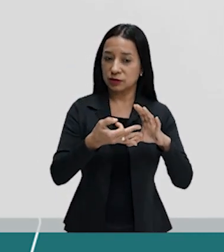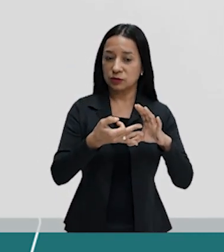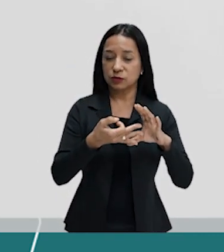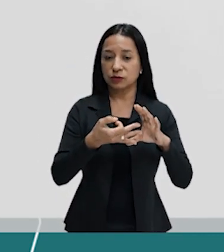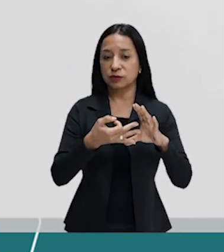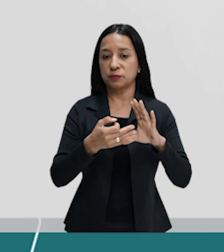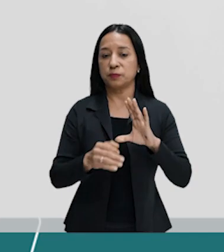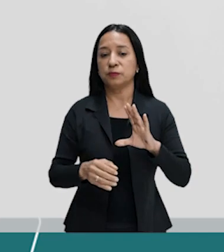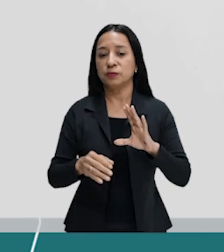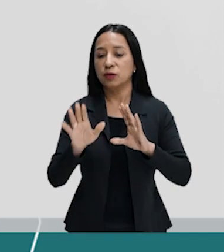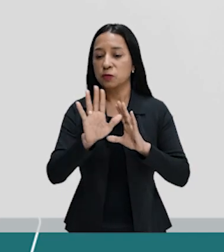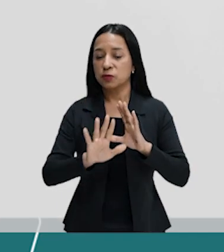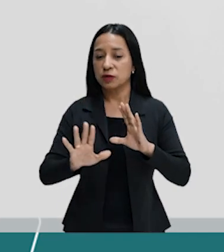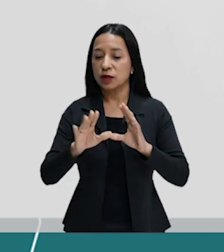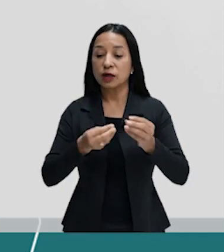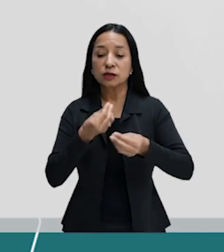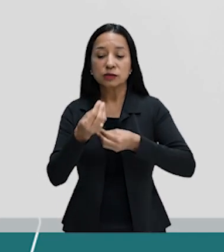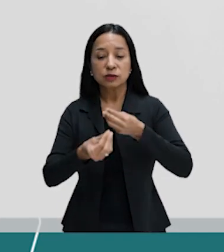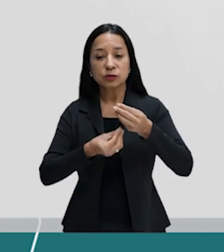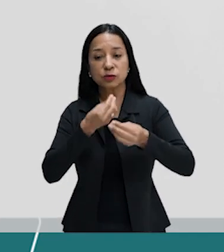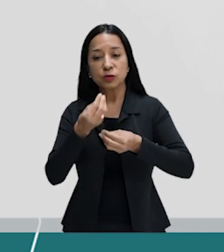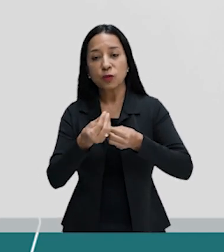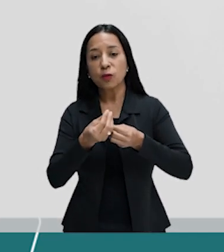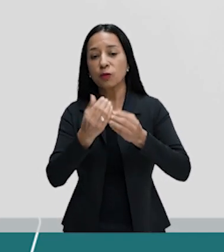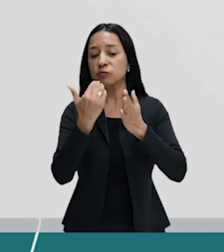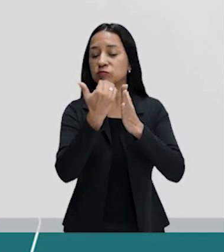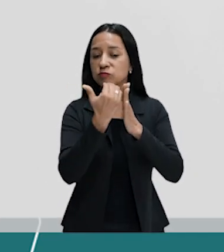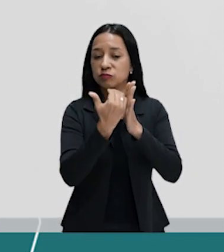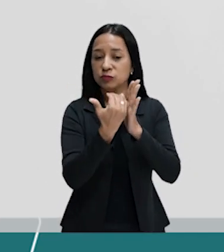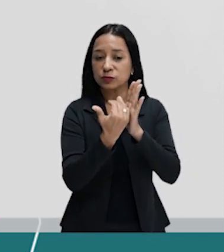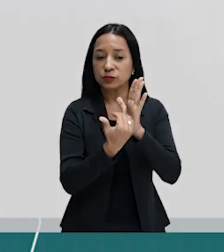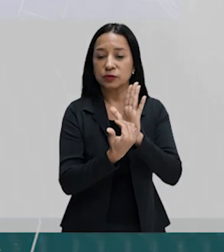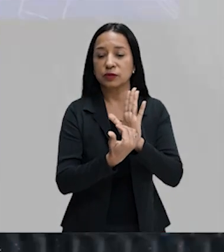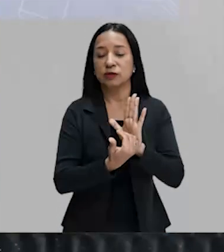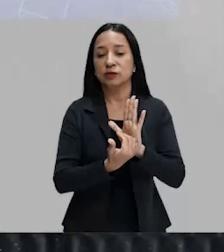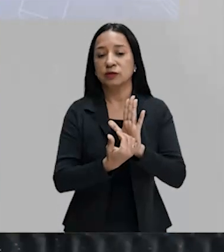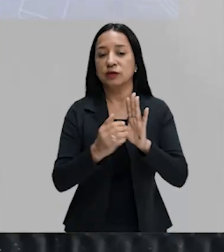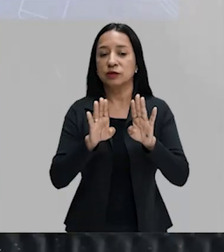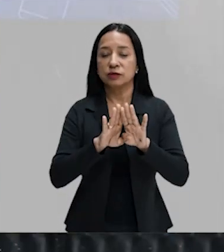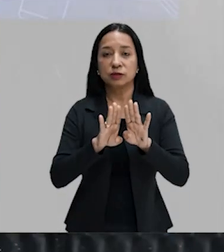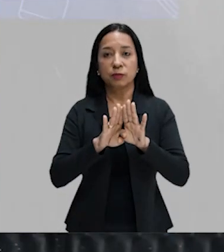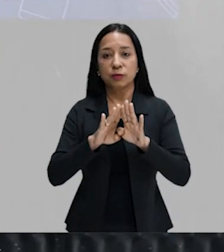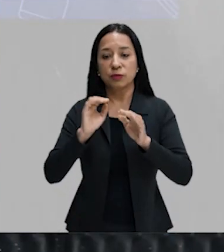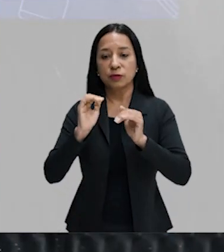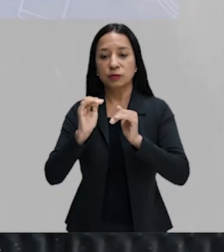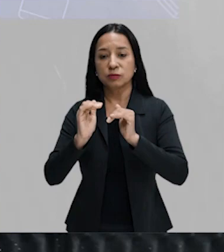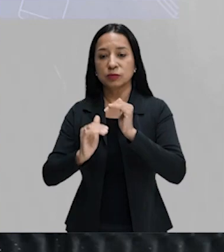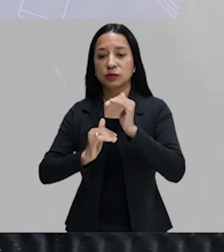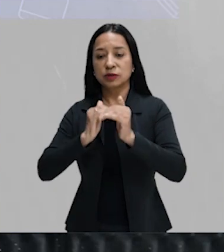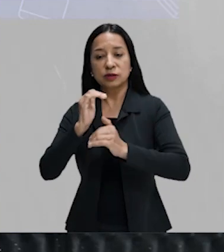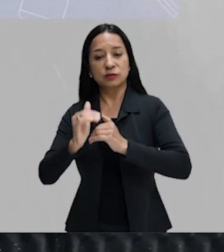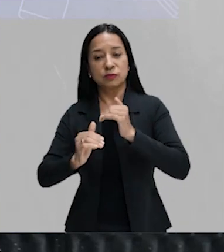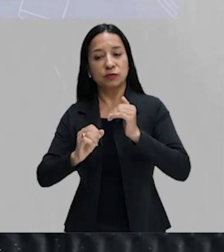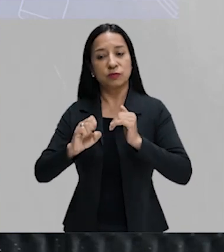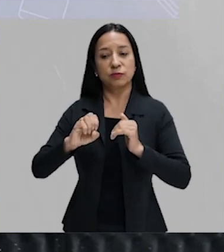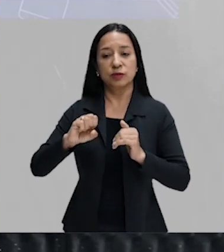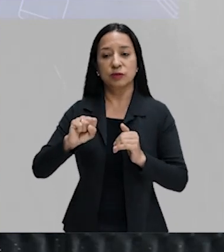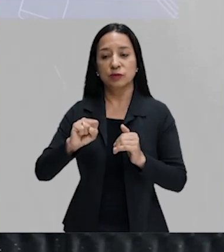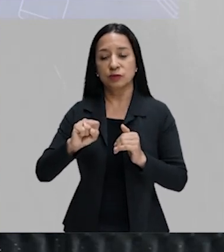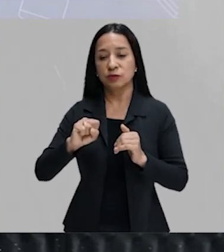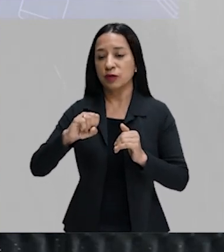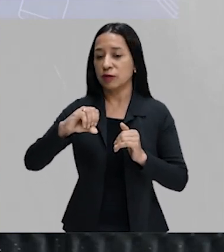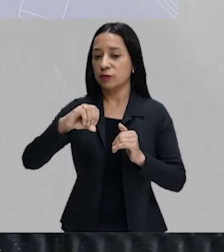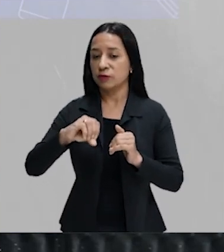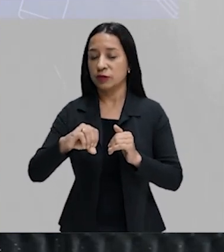animais, como esses indivíduos são classificados. Nós vamos estudar sobre o desenvolvimento embrionário. Na verdade, a gente não